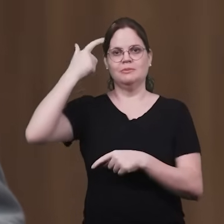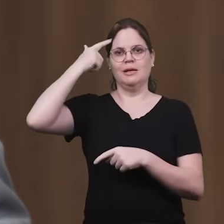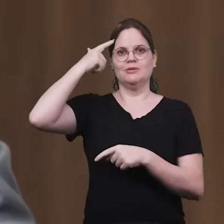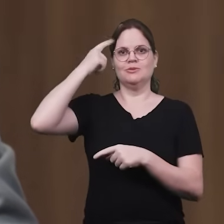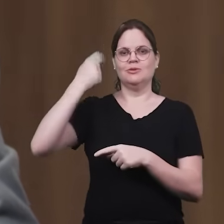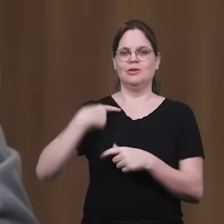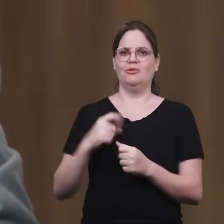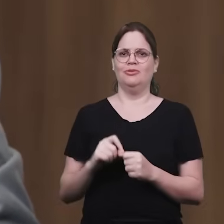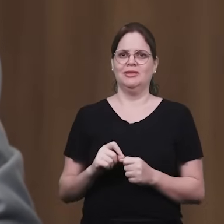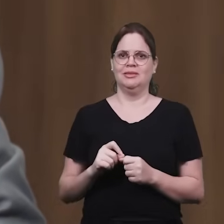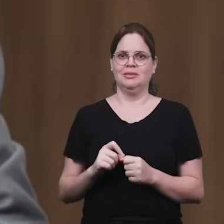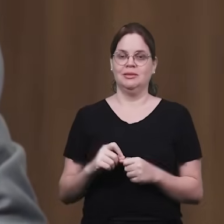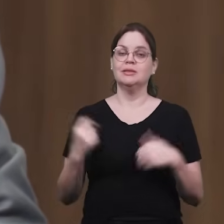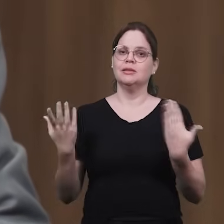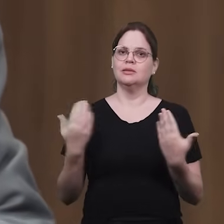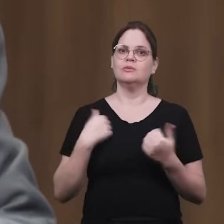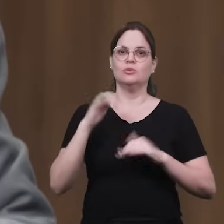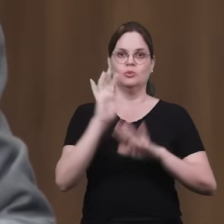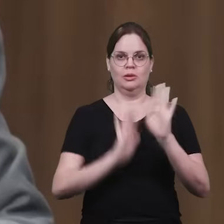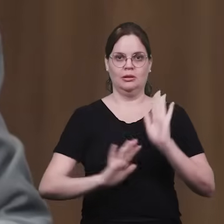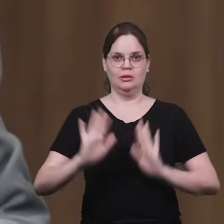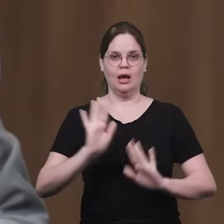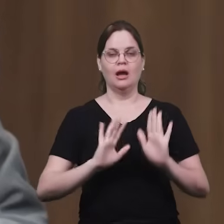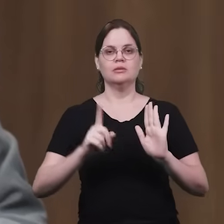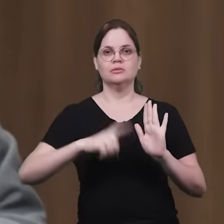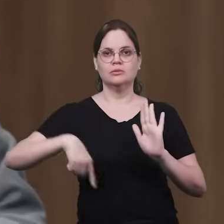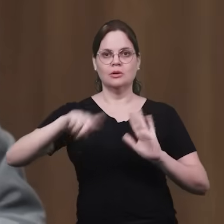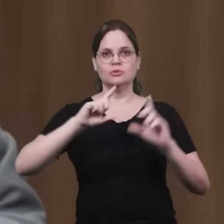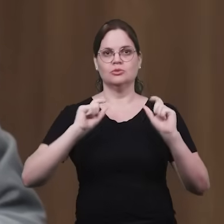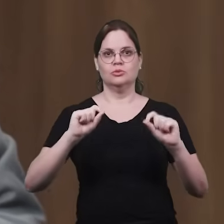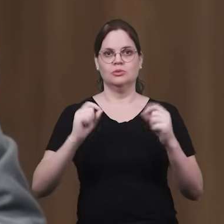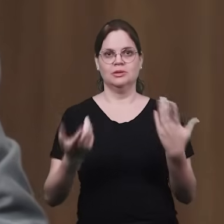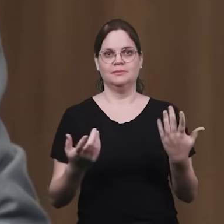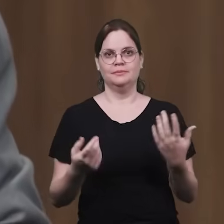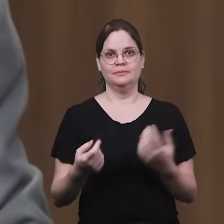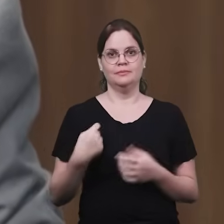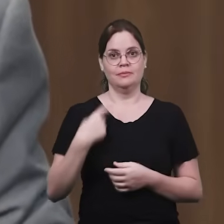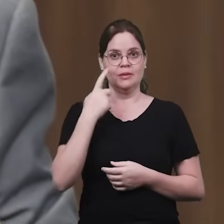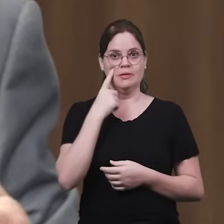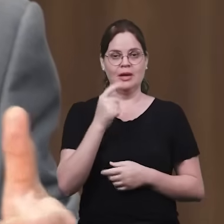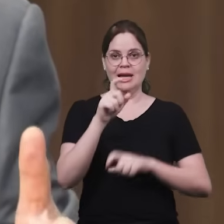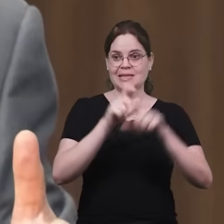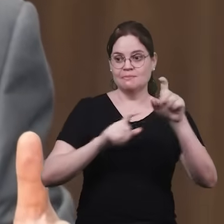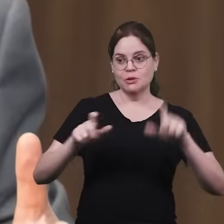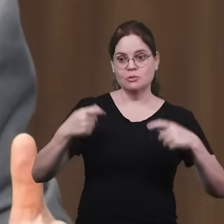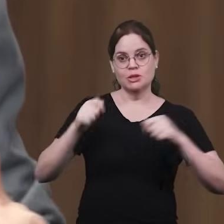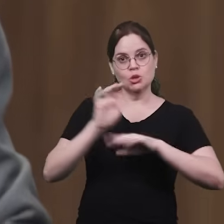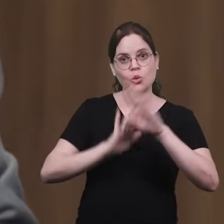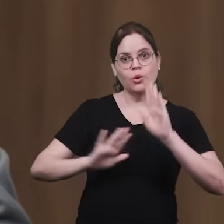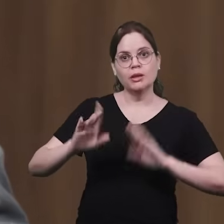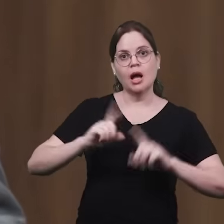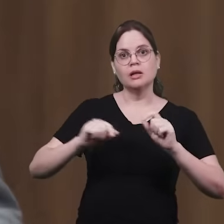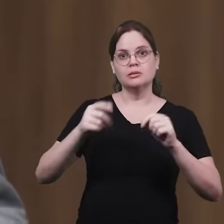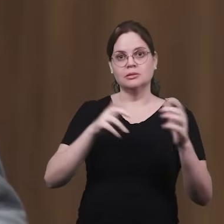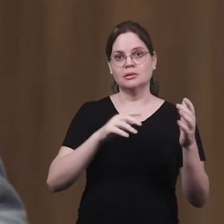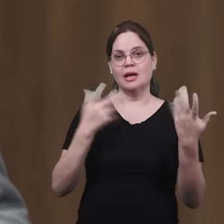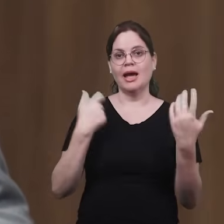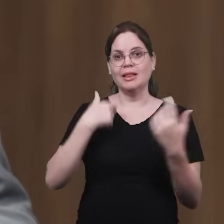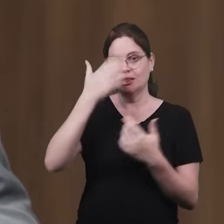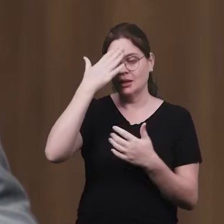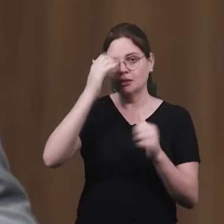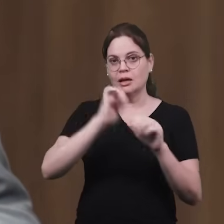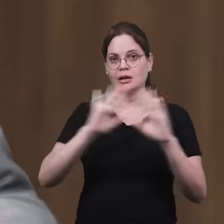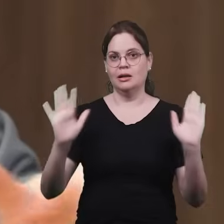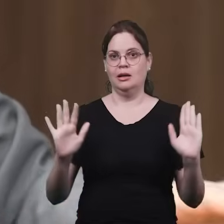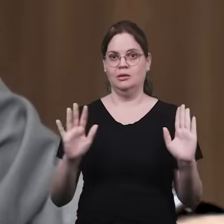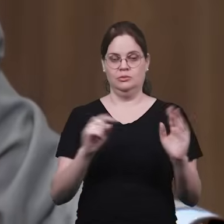fez. Então, o grande cuidado da comunicação, ou seja, o grande cuidado para quem consome a comunicação, é entender